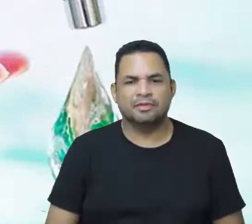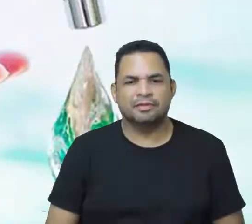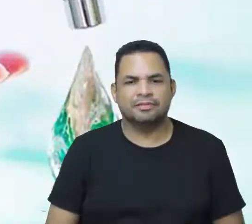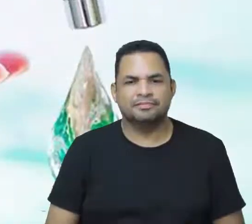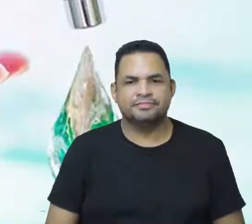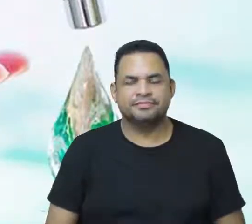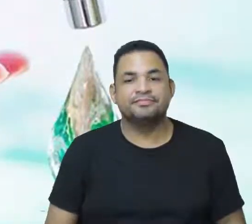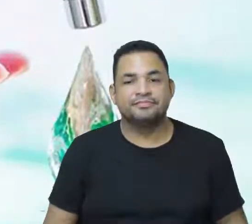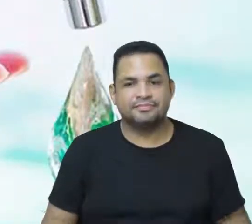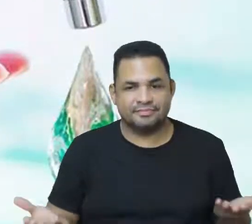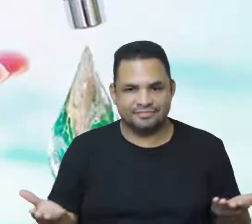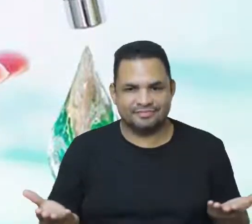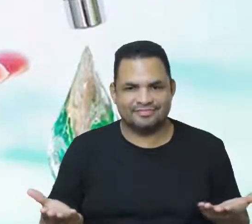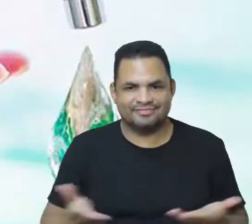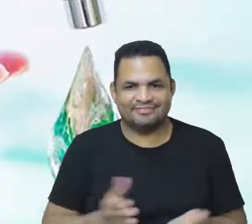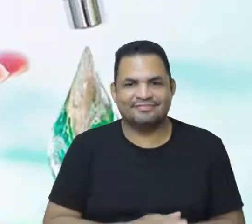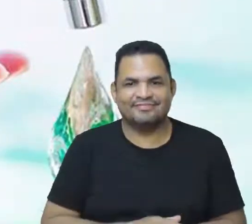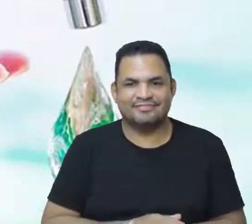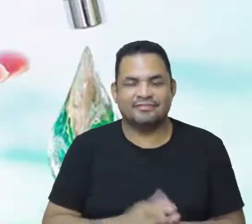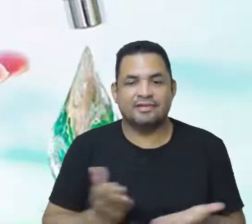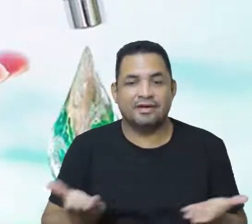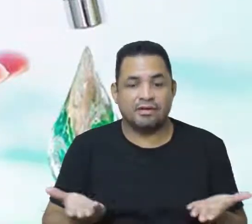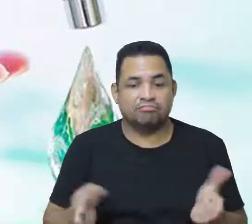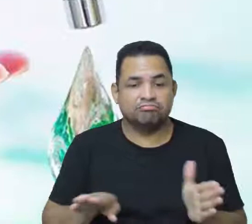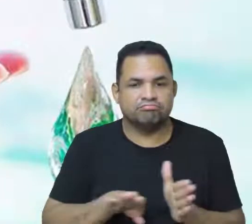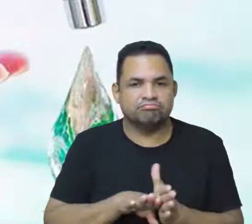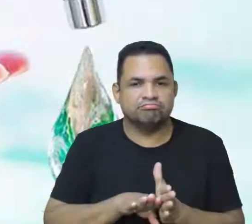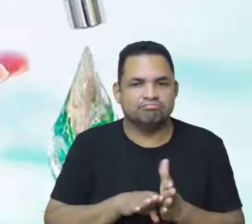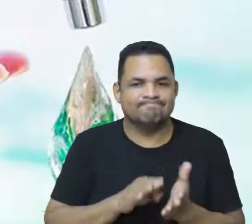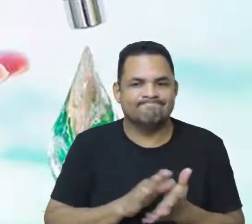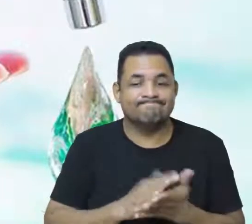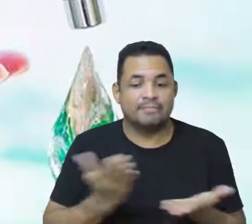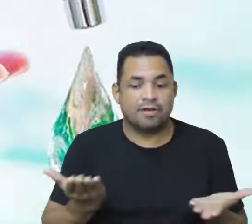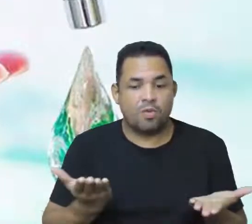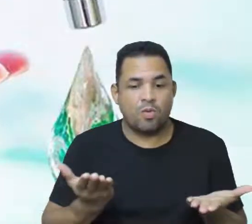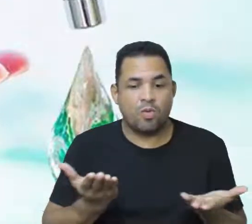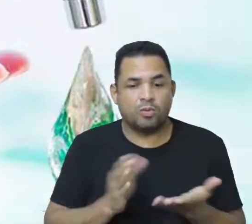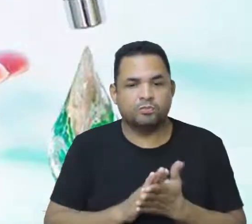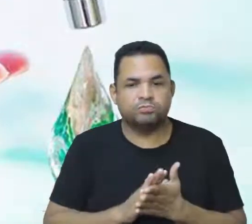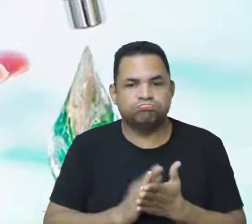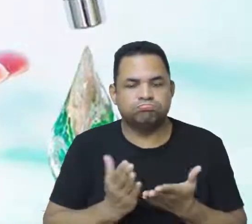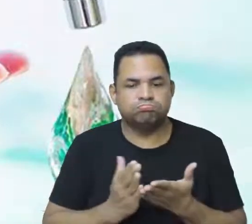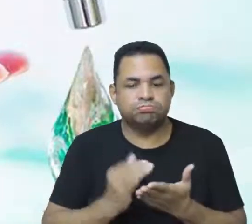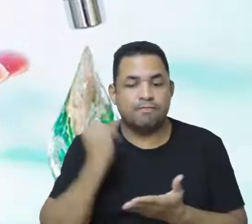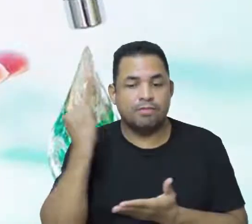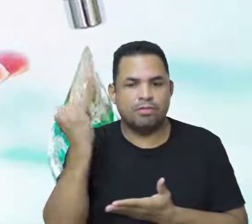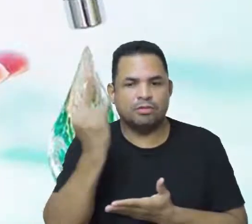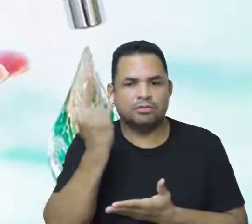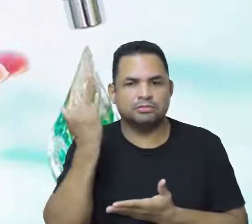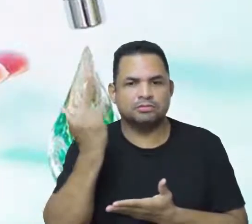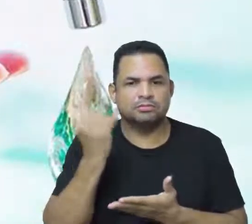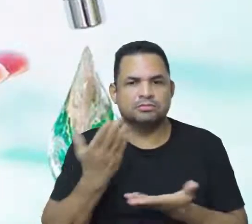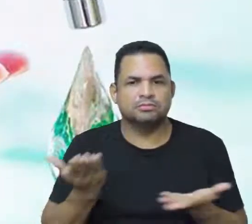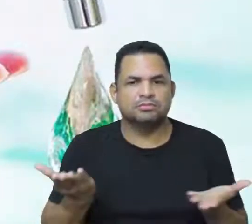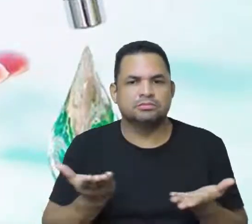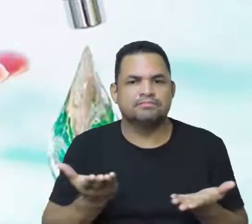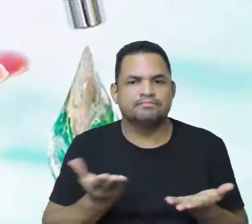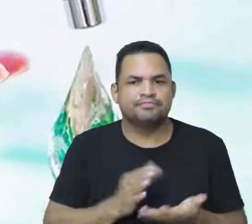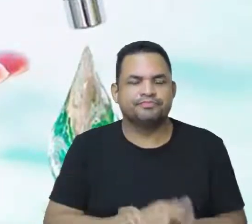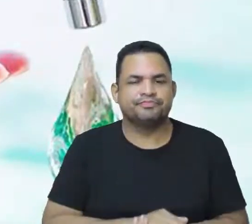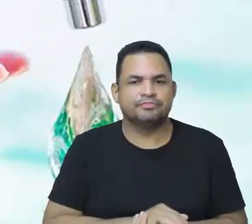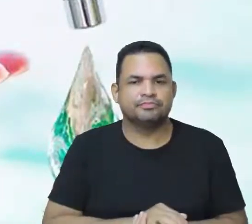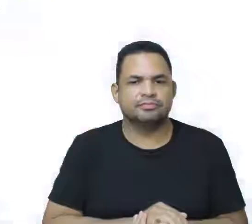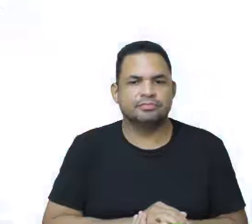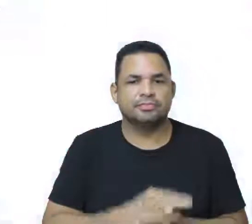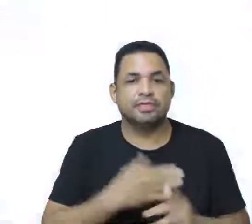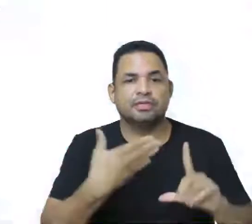Olá, e aí? Chegamos agora aí num ponto muito importante. Que ponto é esse? Veja o que nós temos aí na